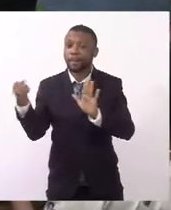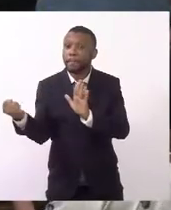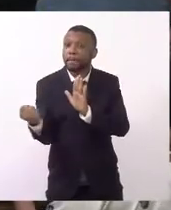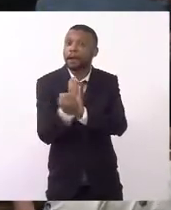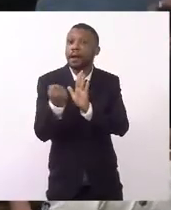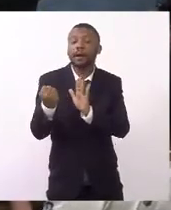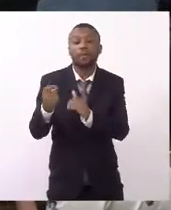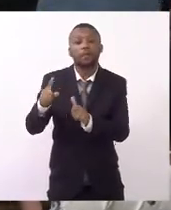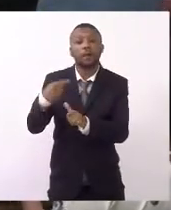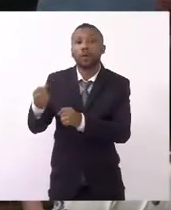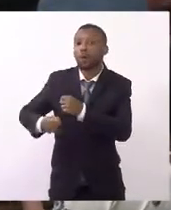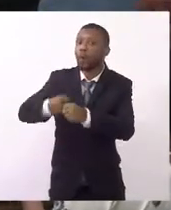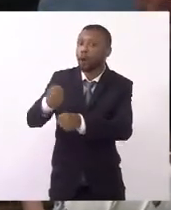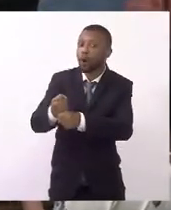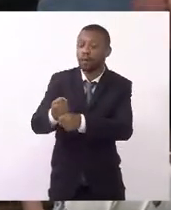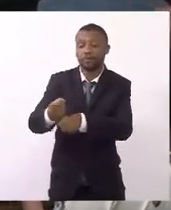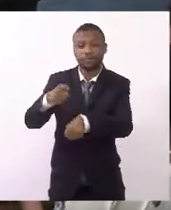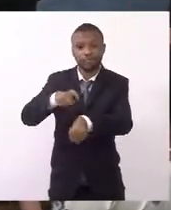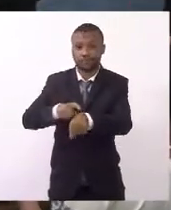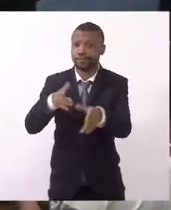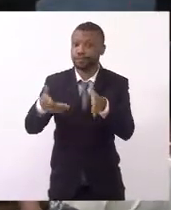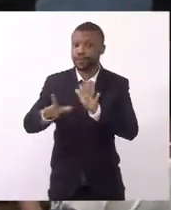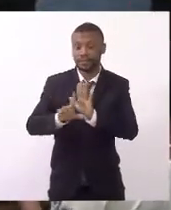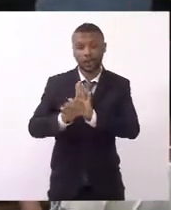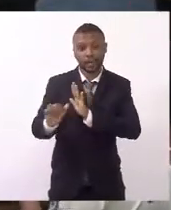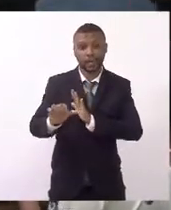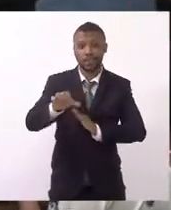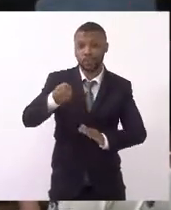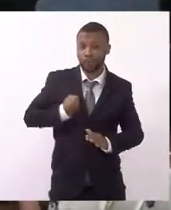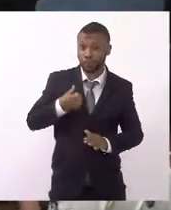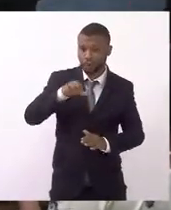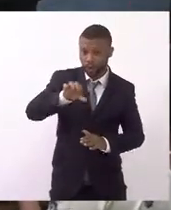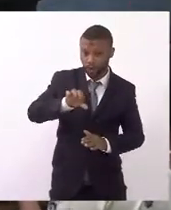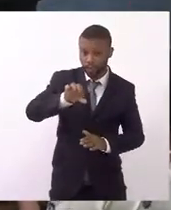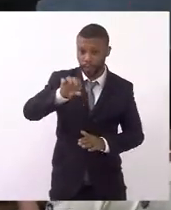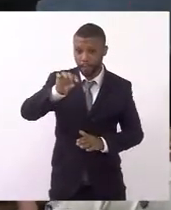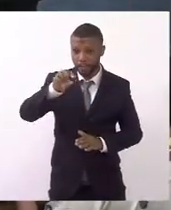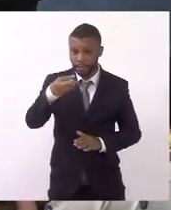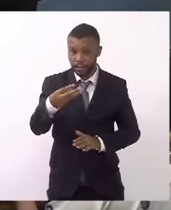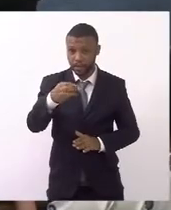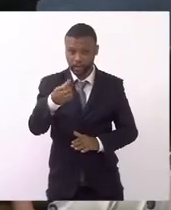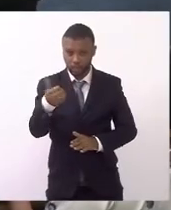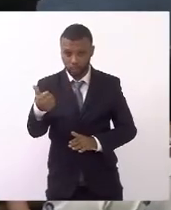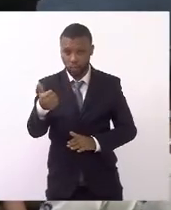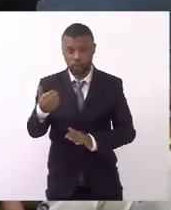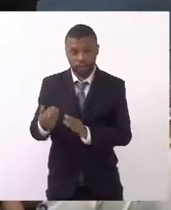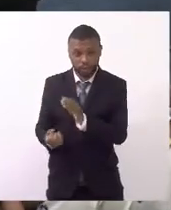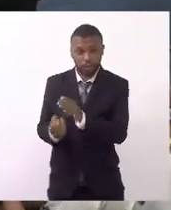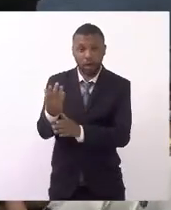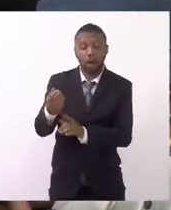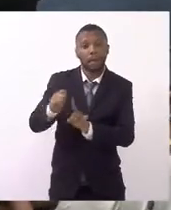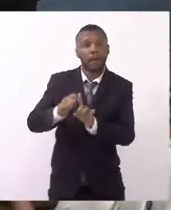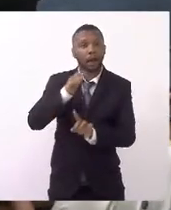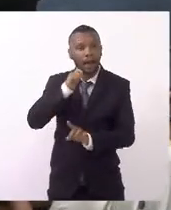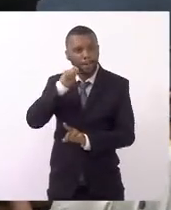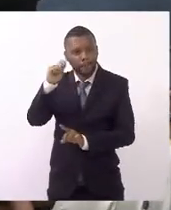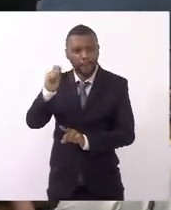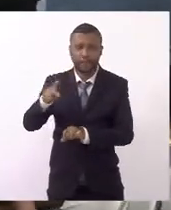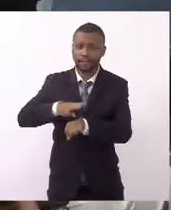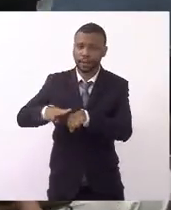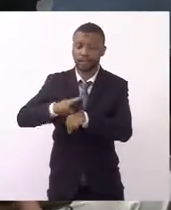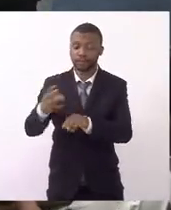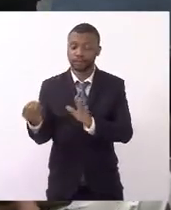primeiro ano da vigência da lei 9301 que instituiu o Abril Verde no calendário oficial